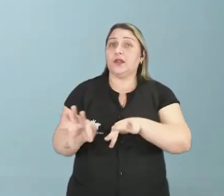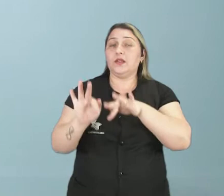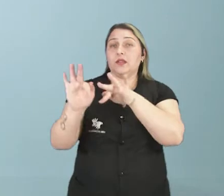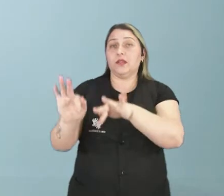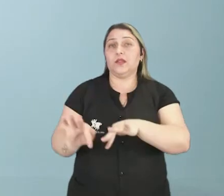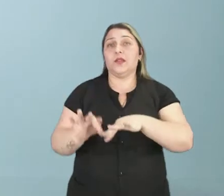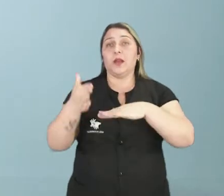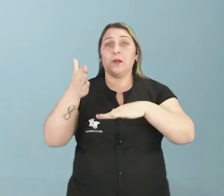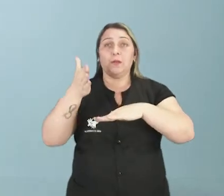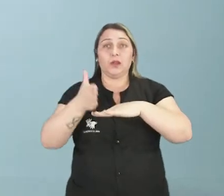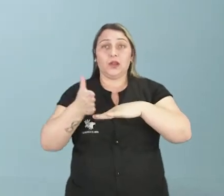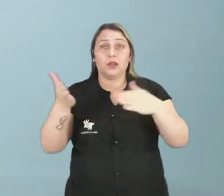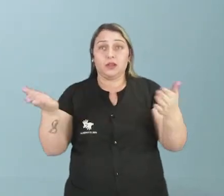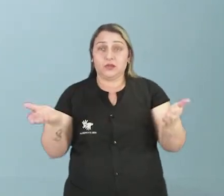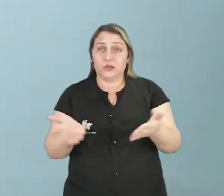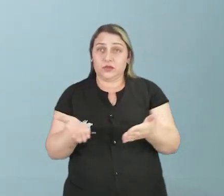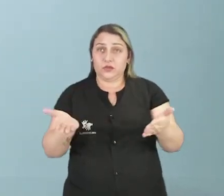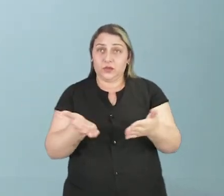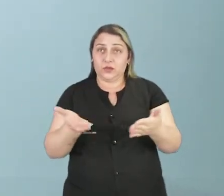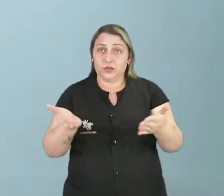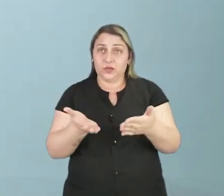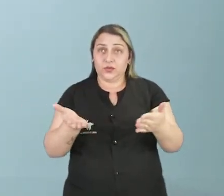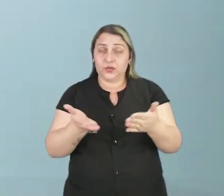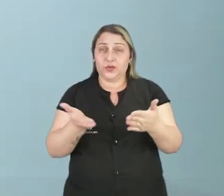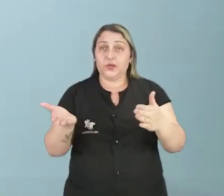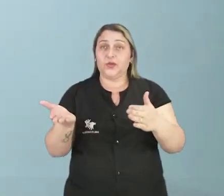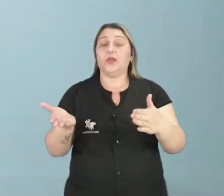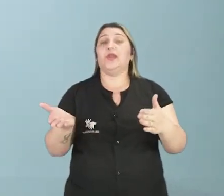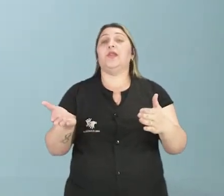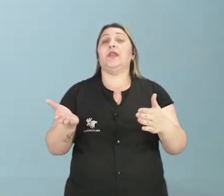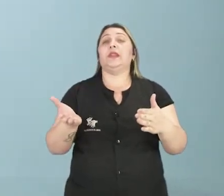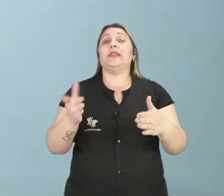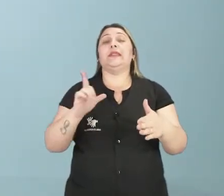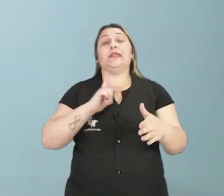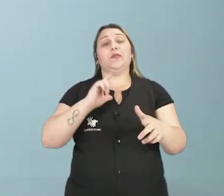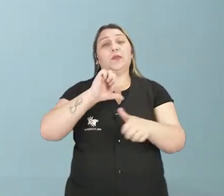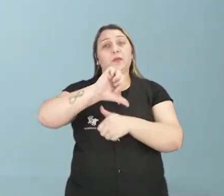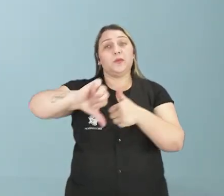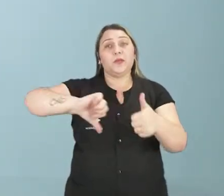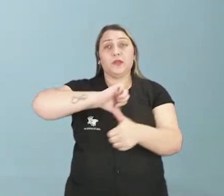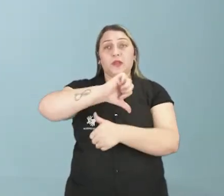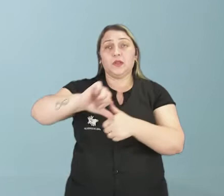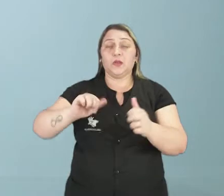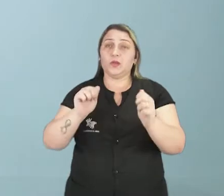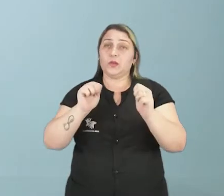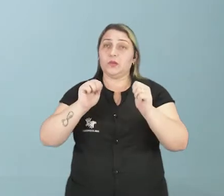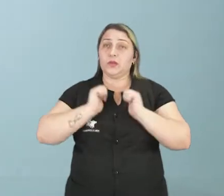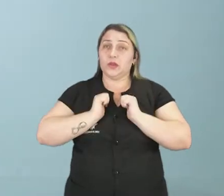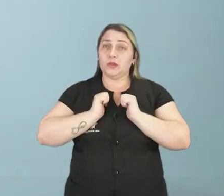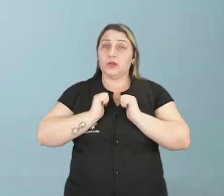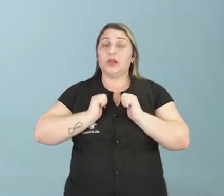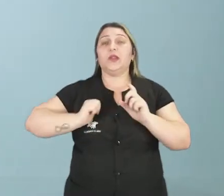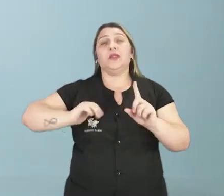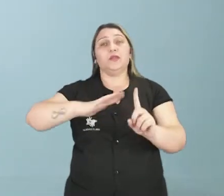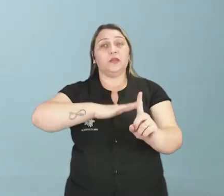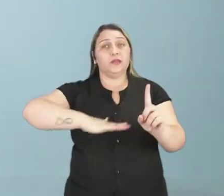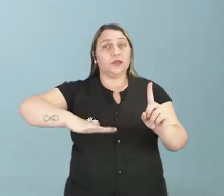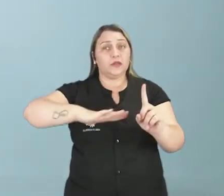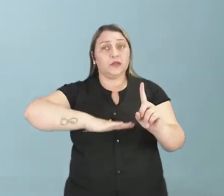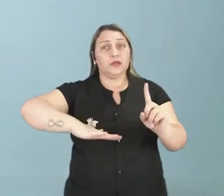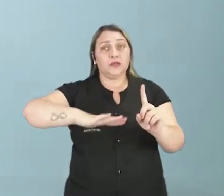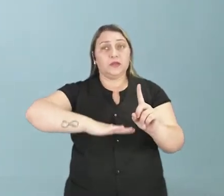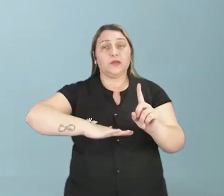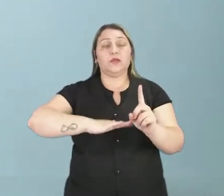a modernidade, houve uma mudança drástica no tipo de comportamento dessa sociedade,